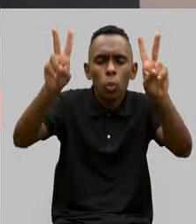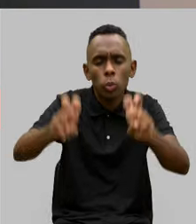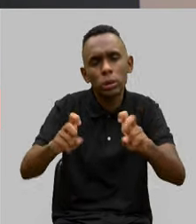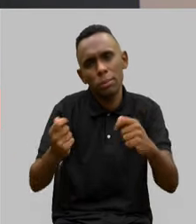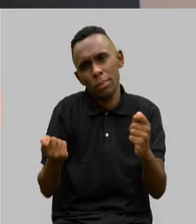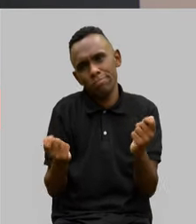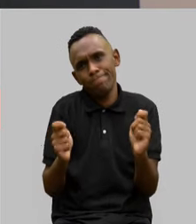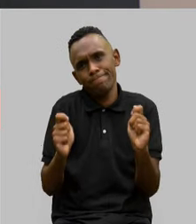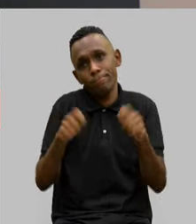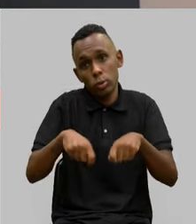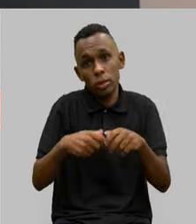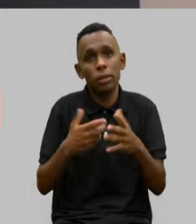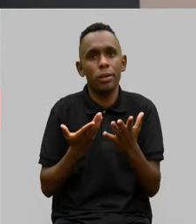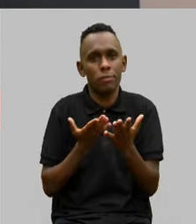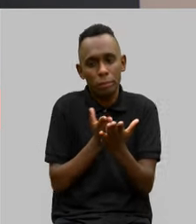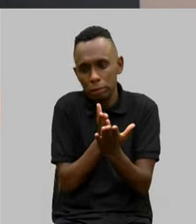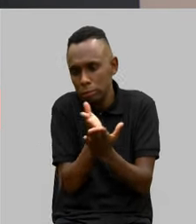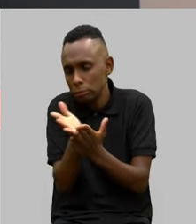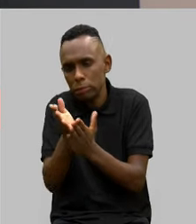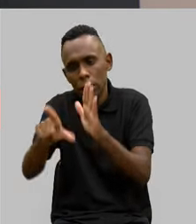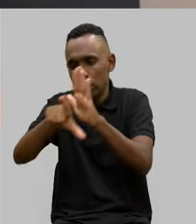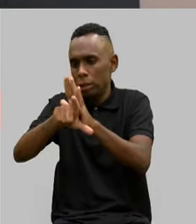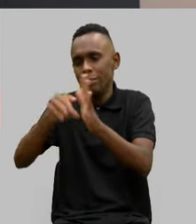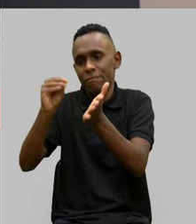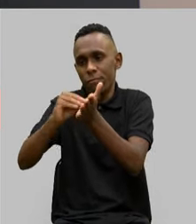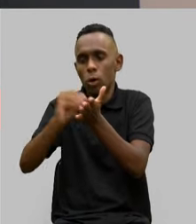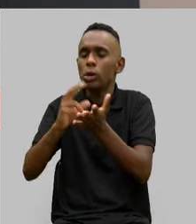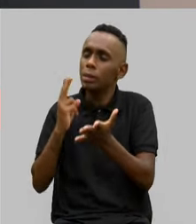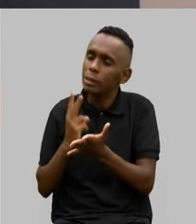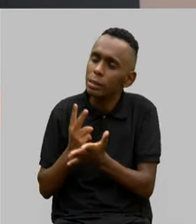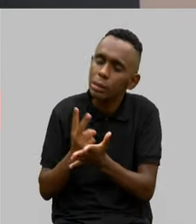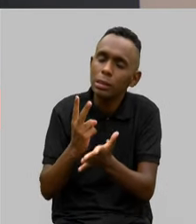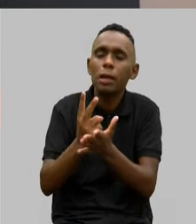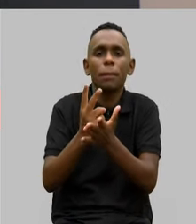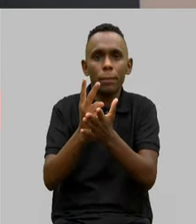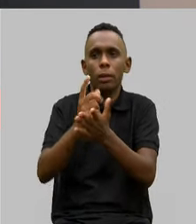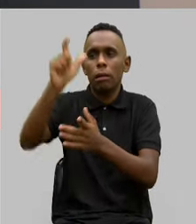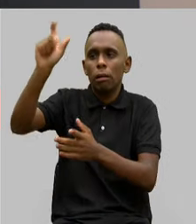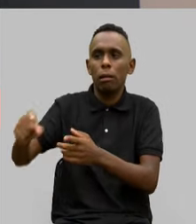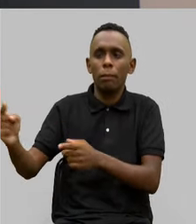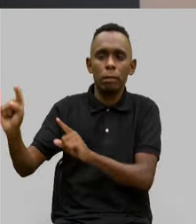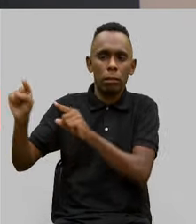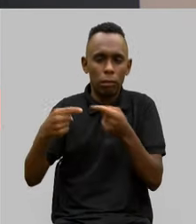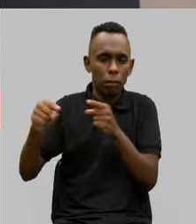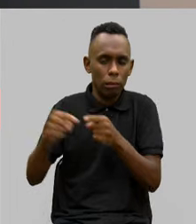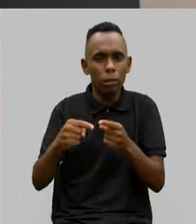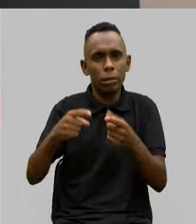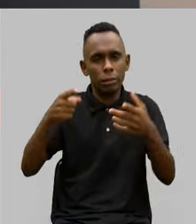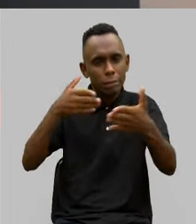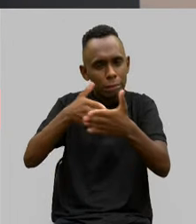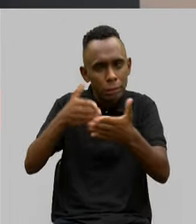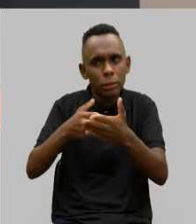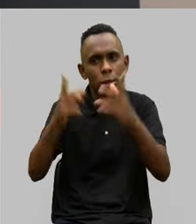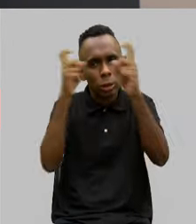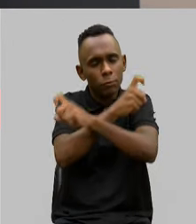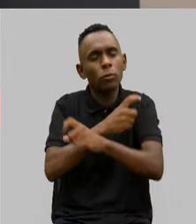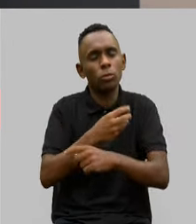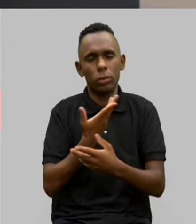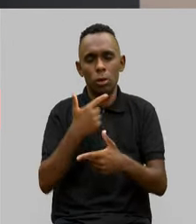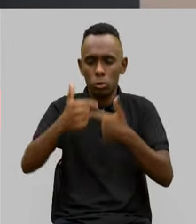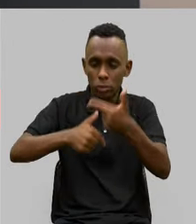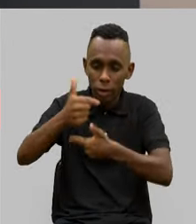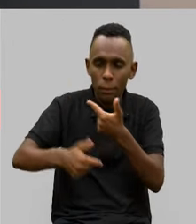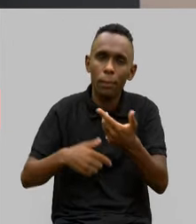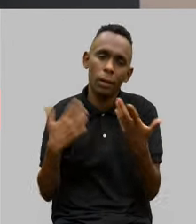pode ter um viés ilegal sempre surge alguém para dificultar a vida da gente né então eu brinco dizendo que